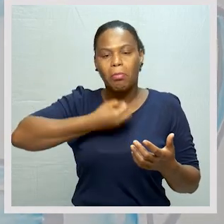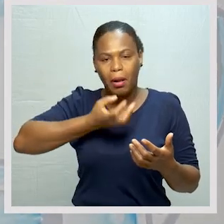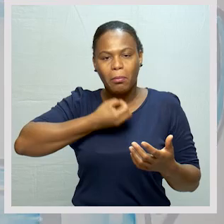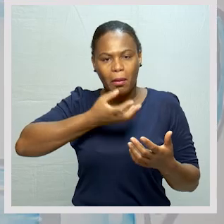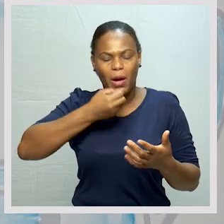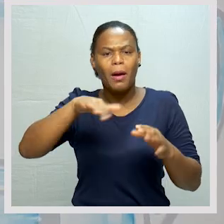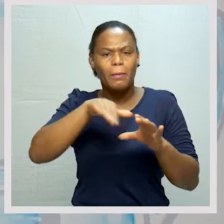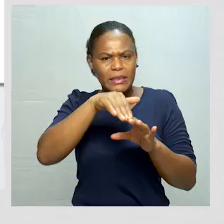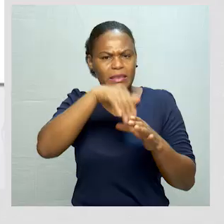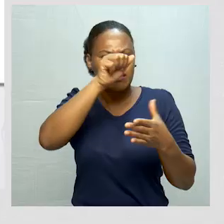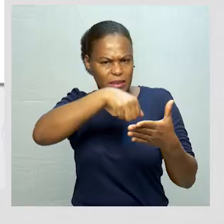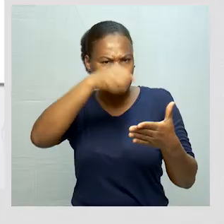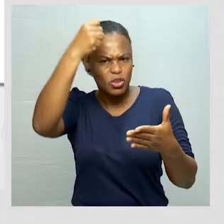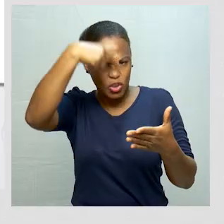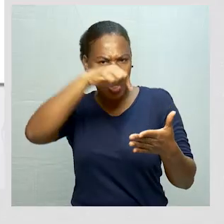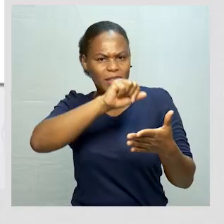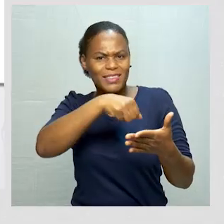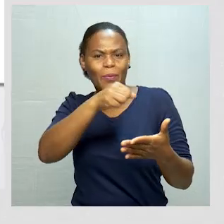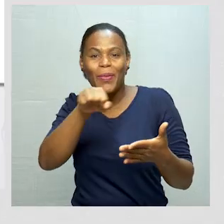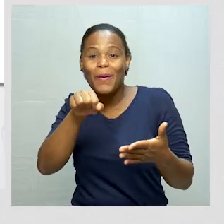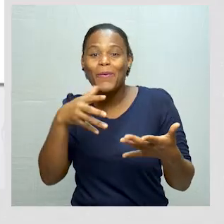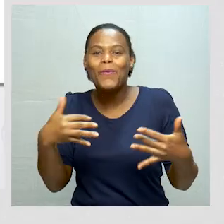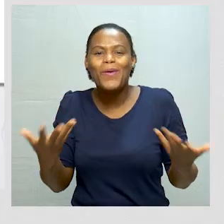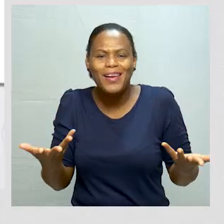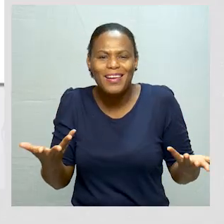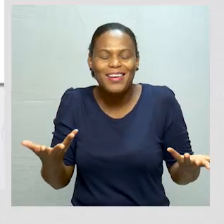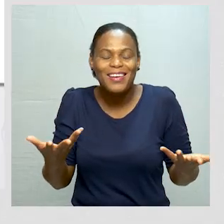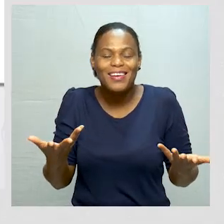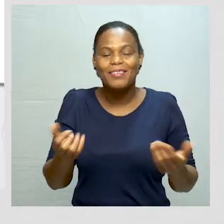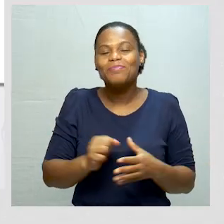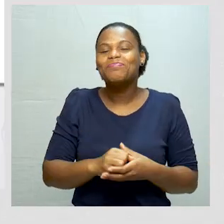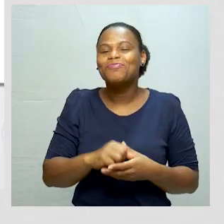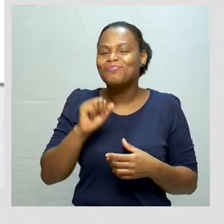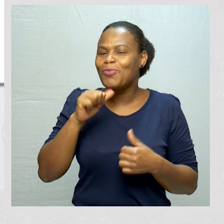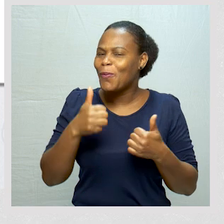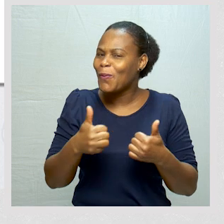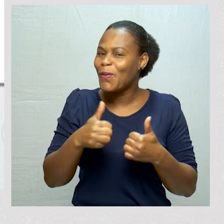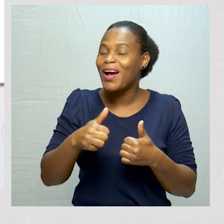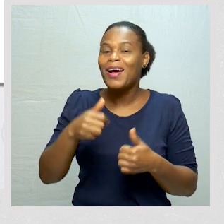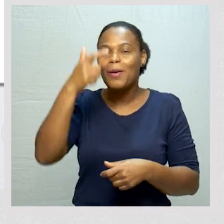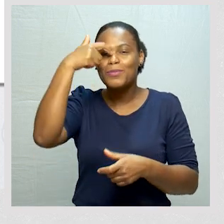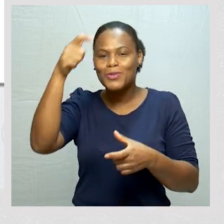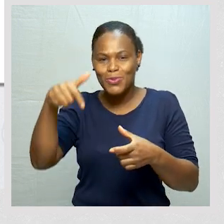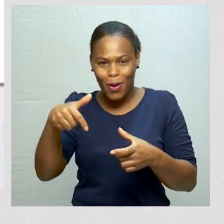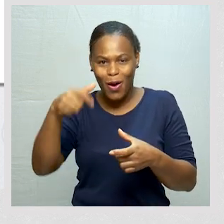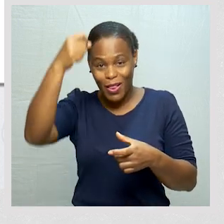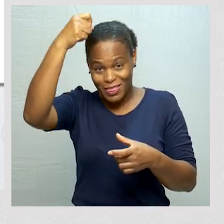leitura que nós fizemos? É ou não? Muito bem. O narrador do texto é